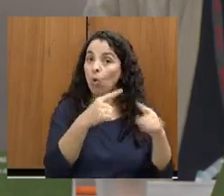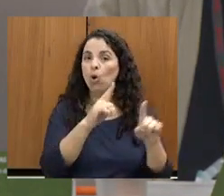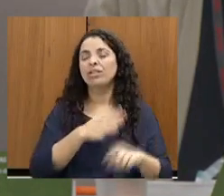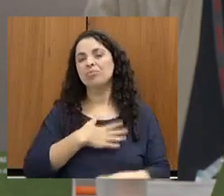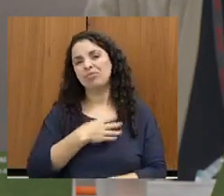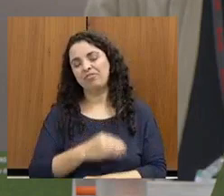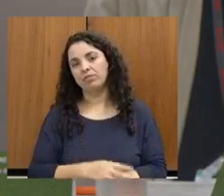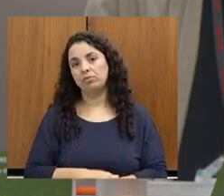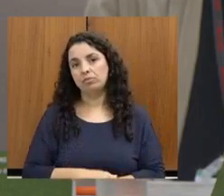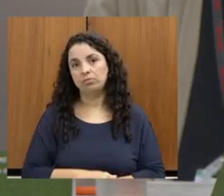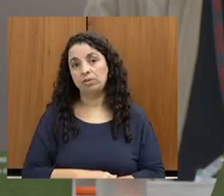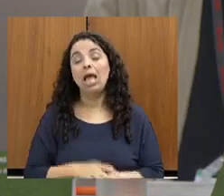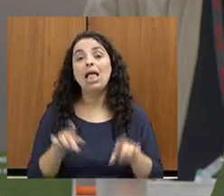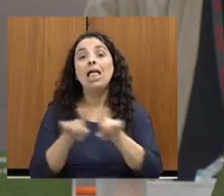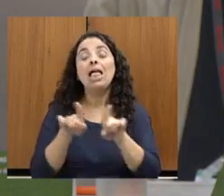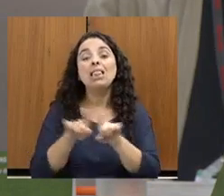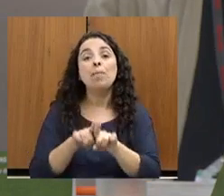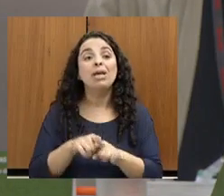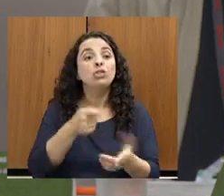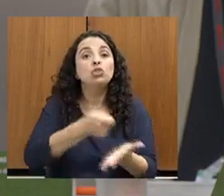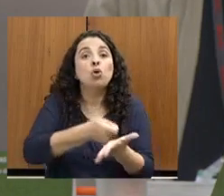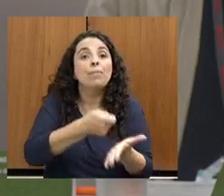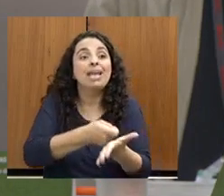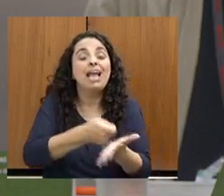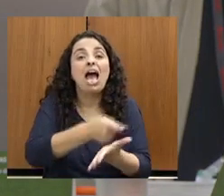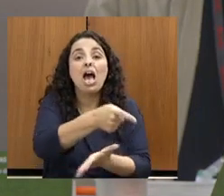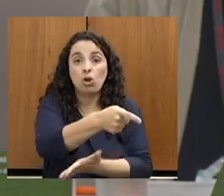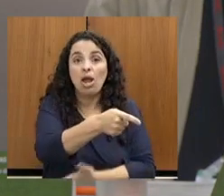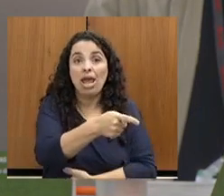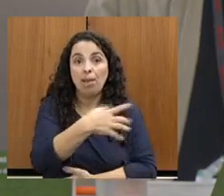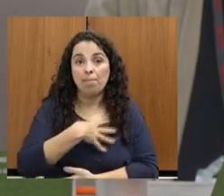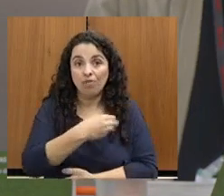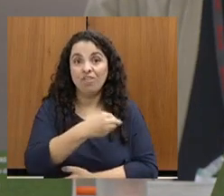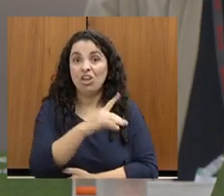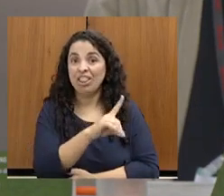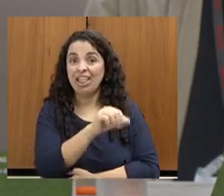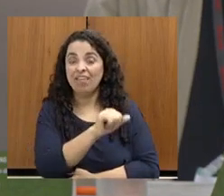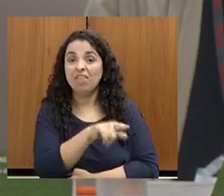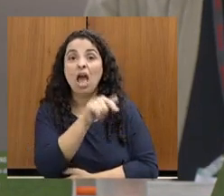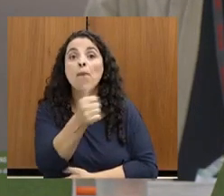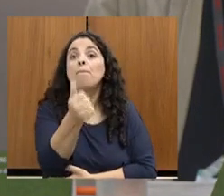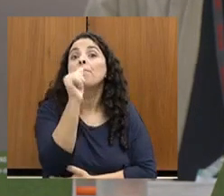desafio na sala de aula. Nove litros.